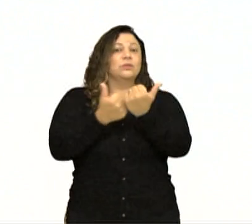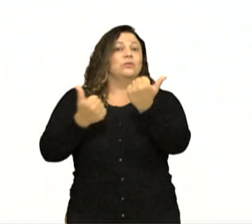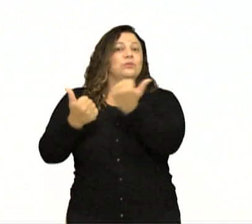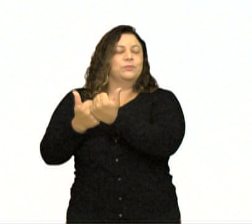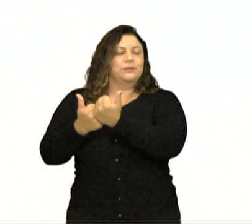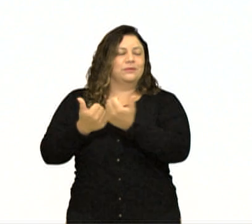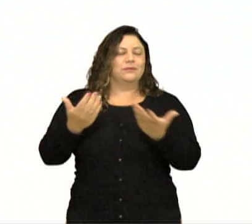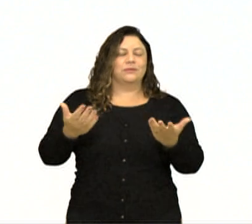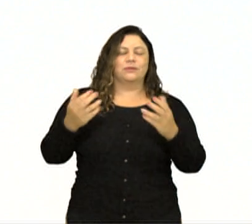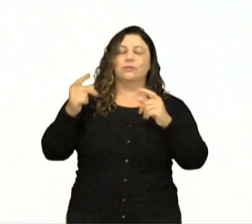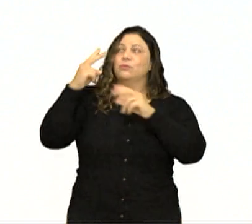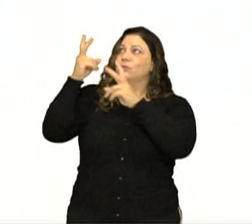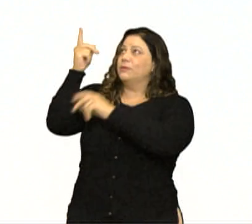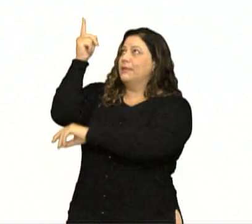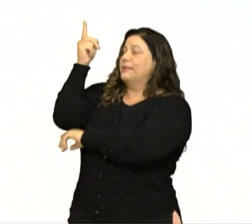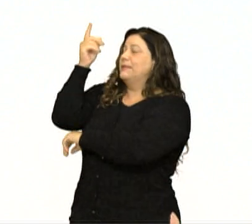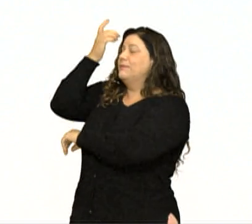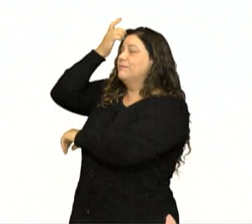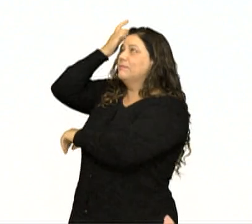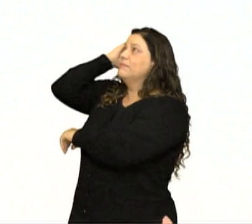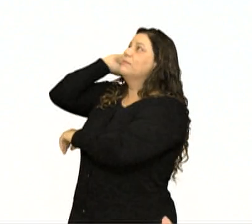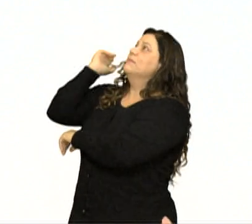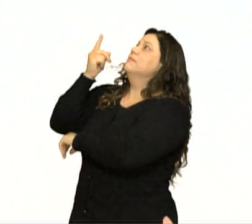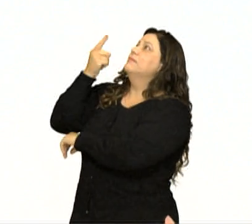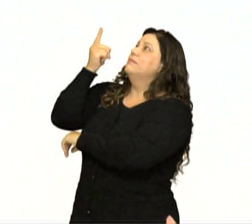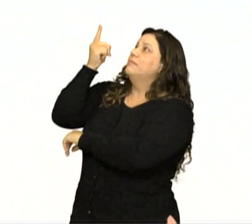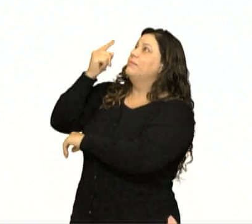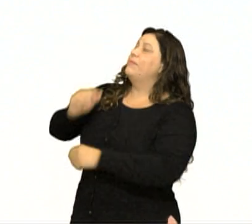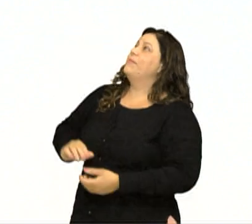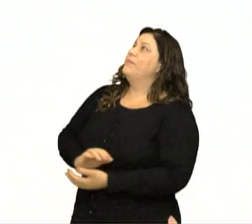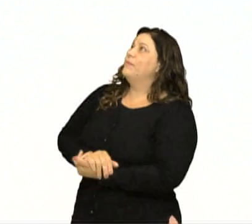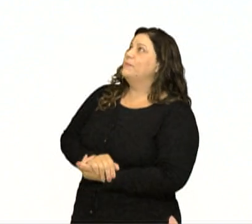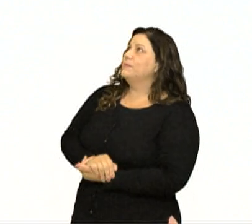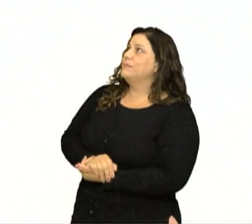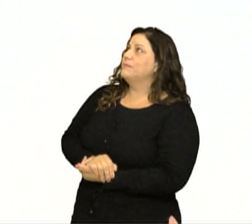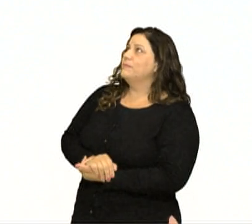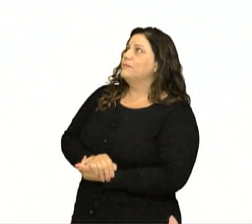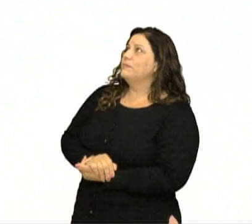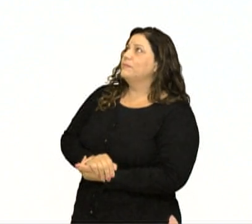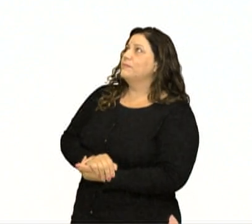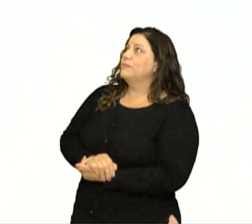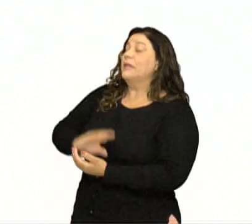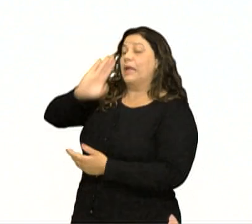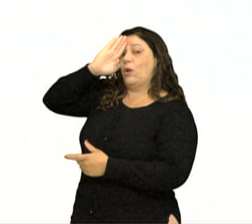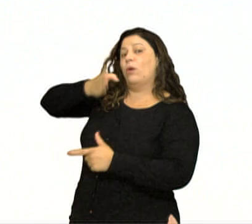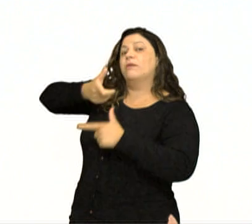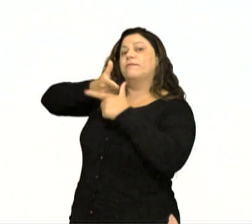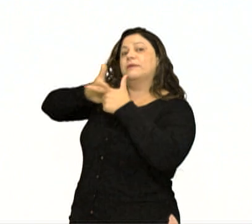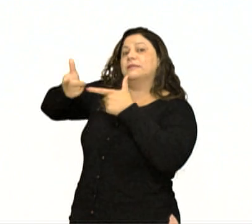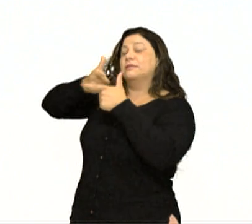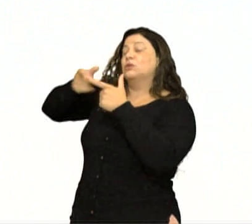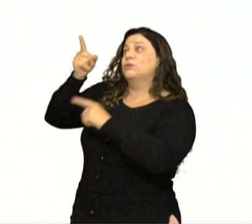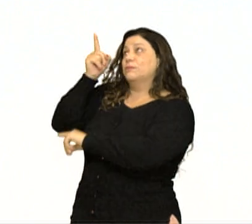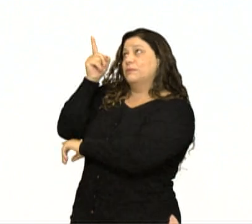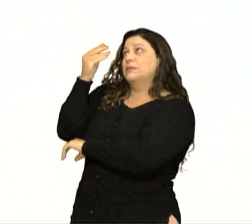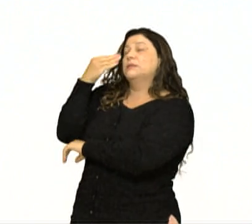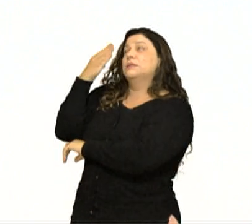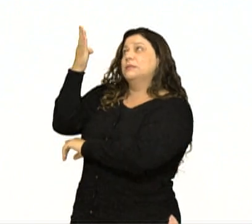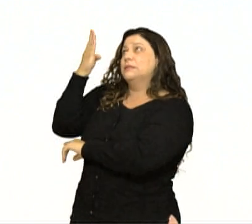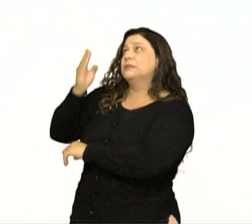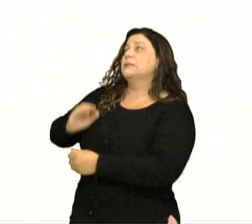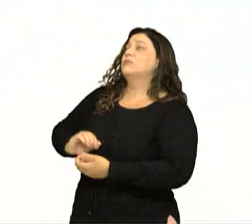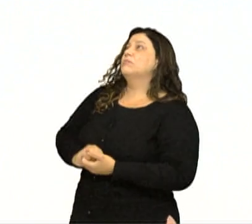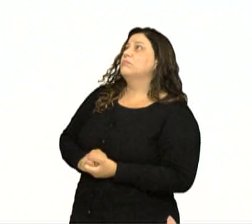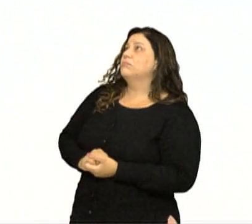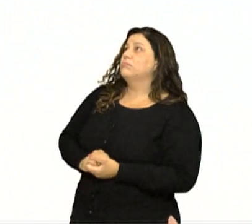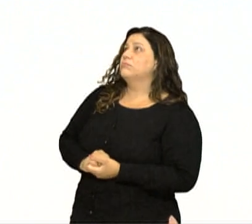75 10 na 11 dividido por 3 10 na oitava. Fazendo a divisão, 75 por 3 dá 25. Divisão